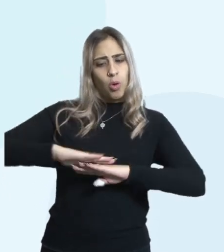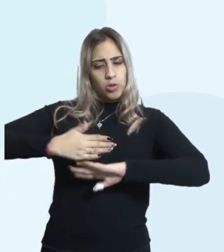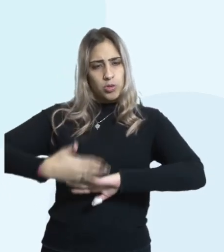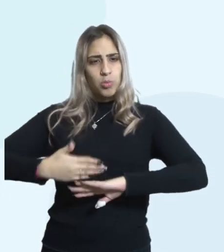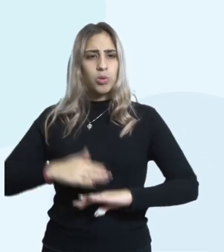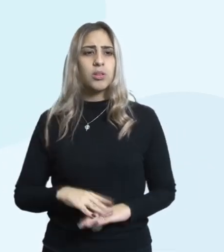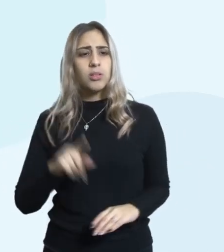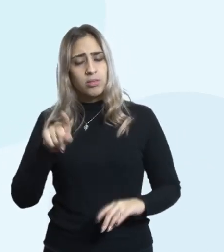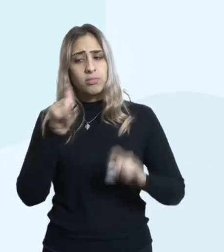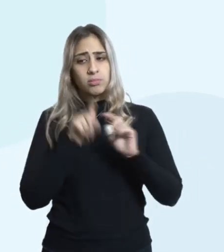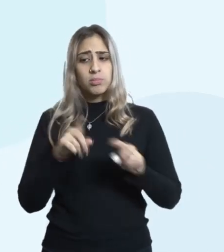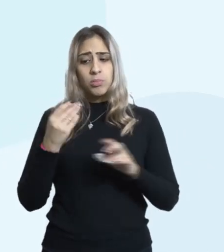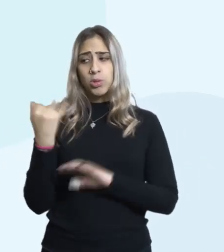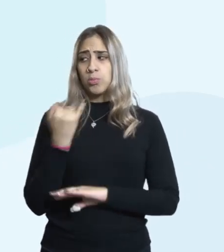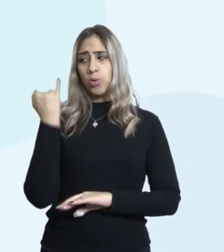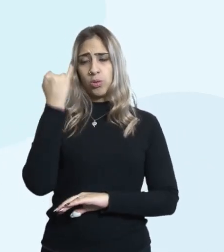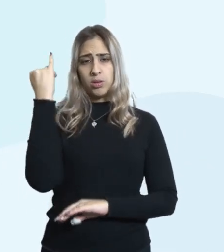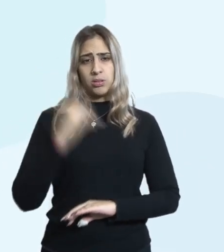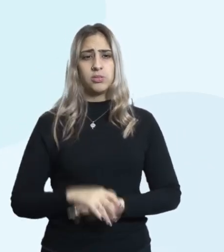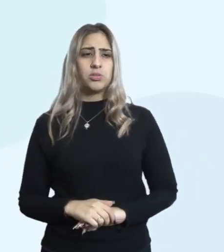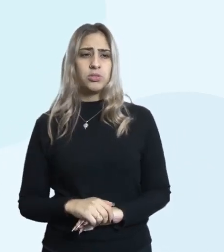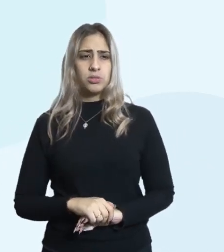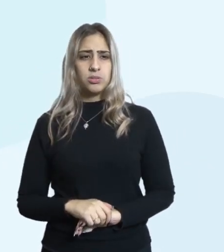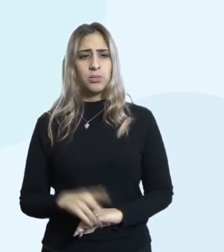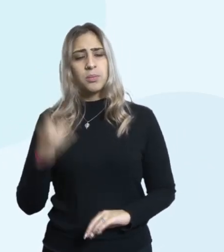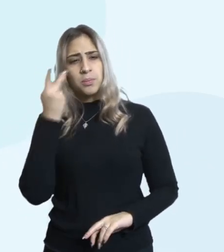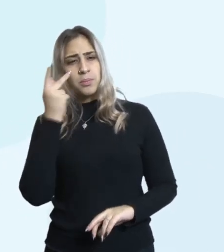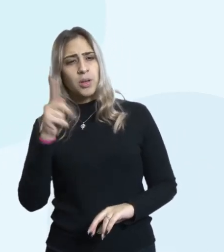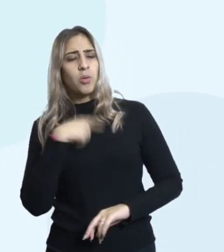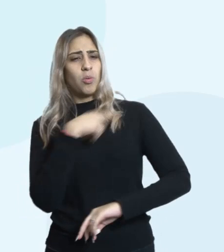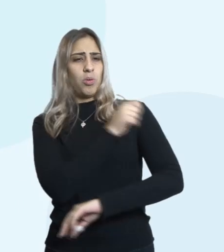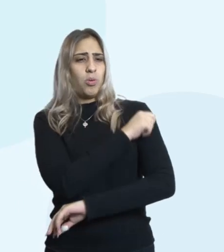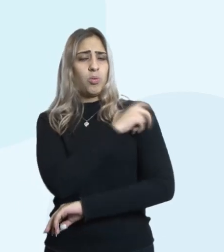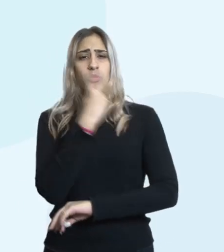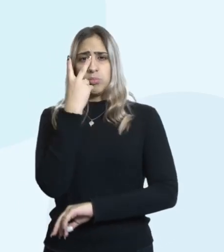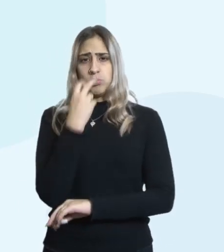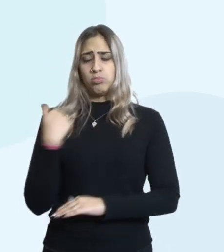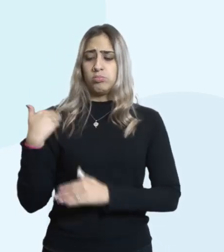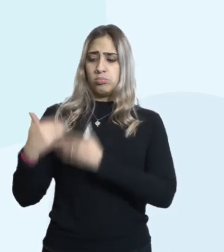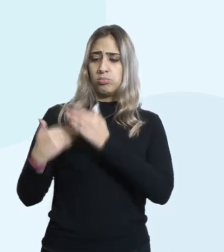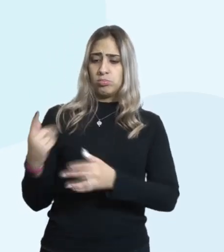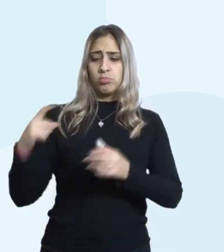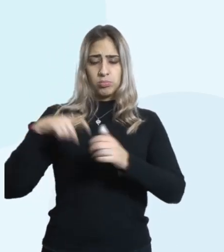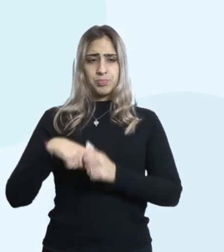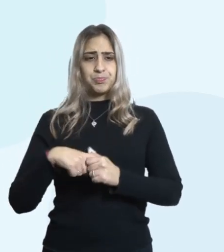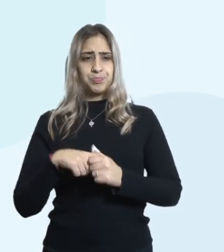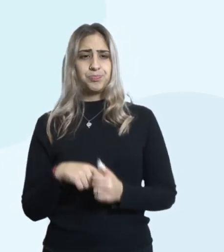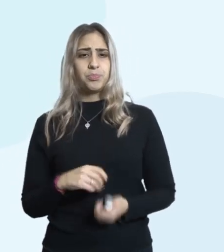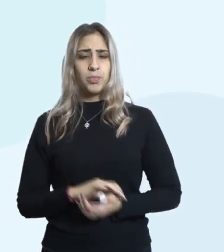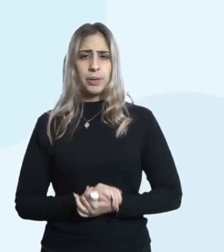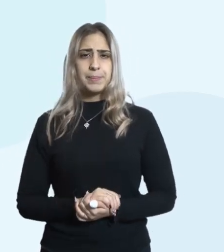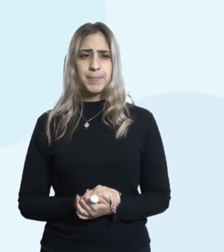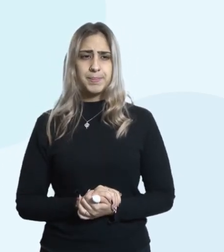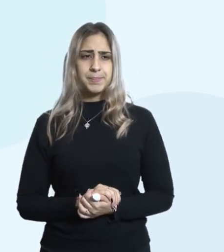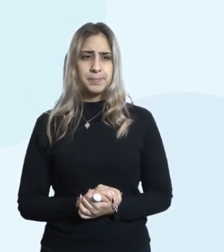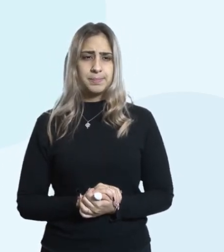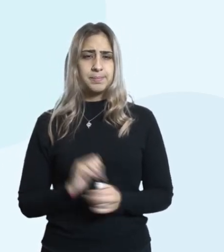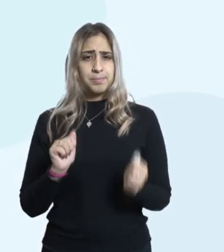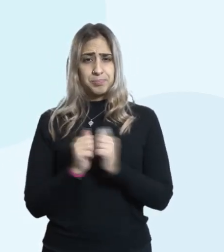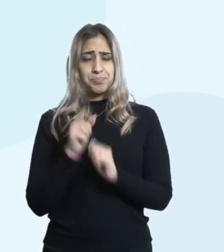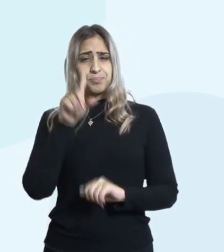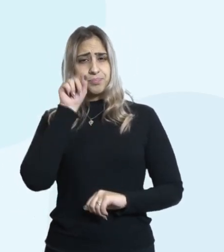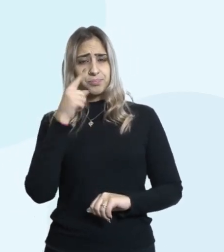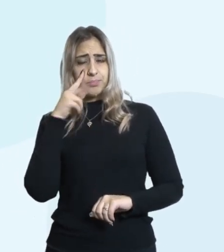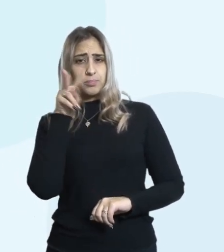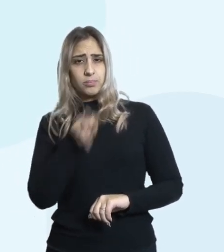Então, essa é uma questão muito importante. Para o aluno com cegueira, retomando, assim como para o estudante com baixa visão, é